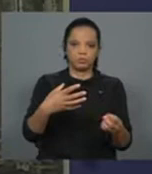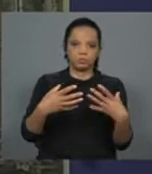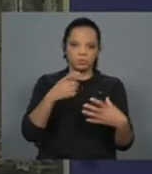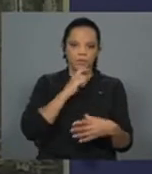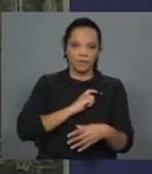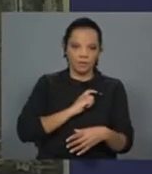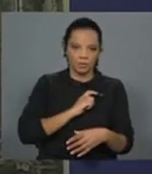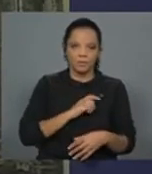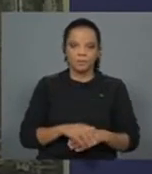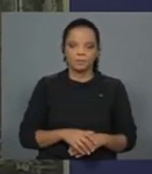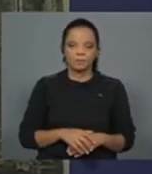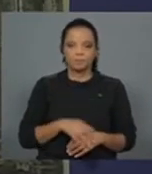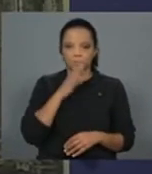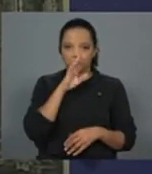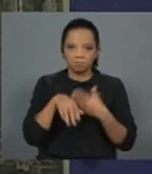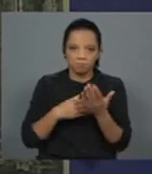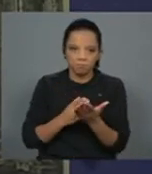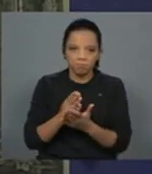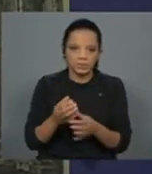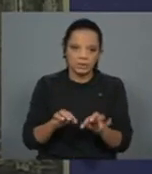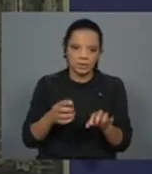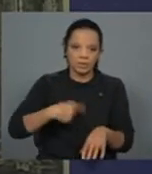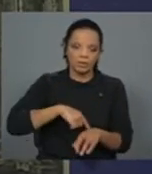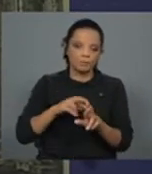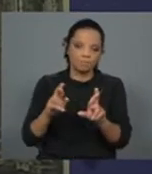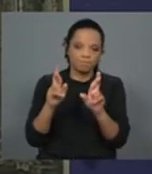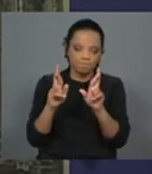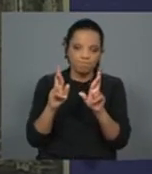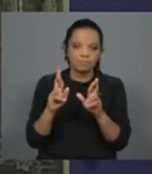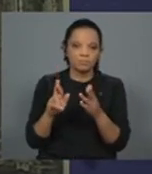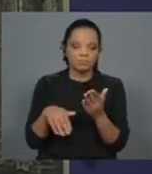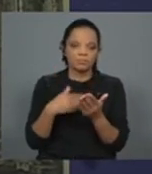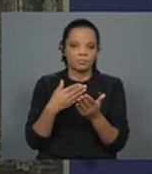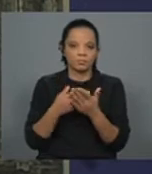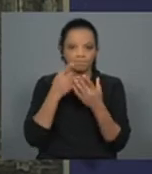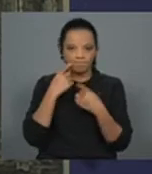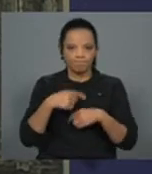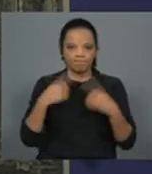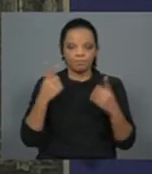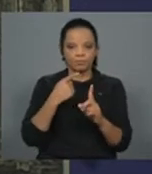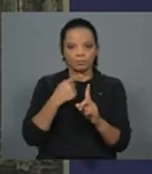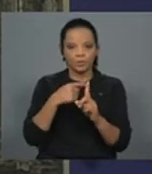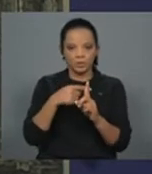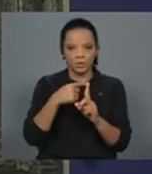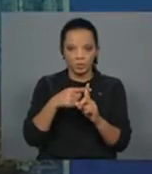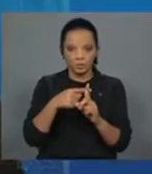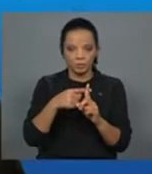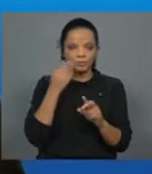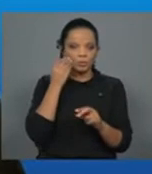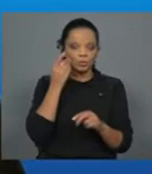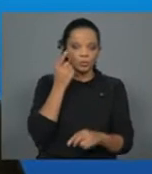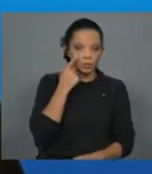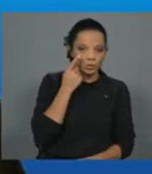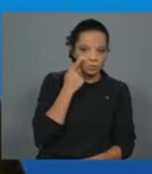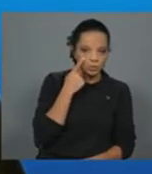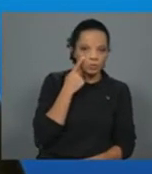isto tiver andamento, portanto, como nós esperamos, isto vai representar um enorme ganho, quer em termos de conhecimento,